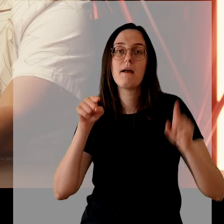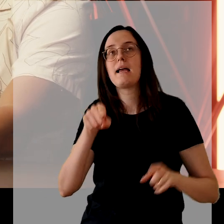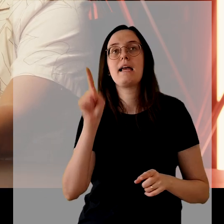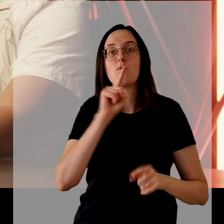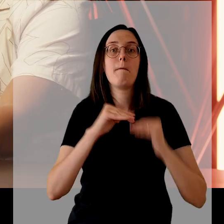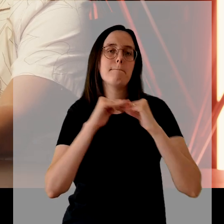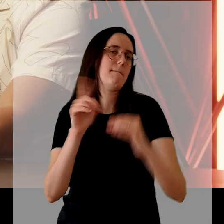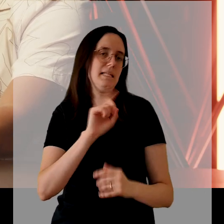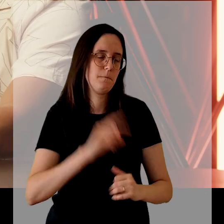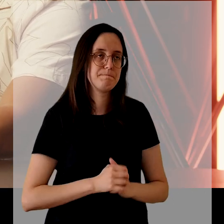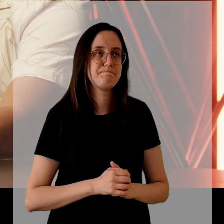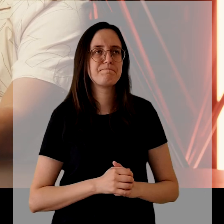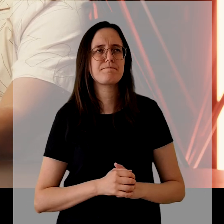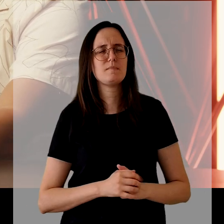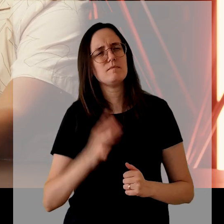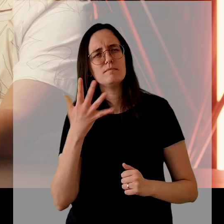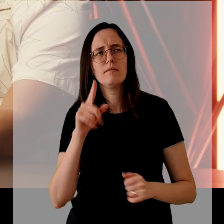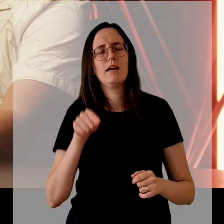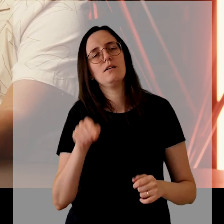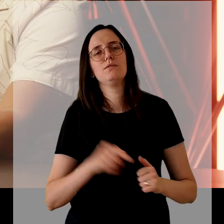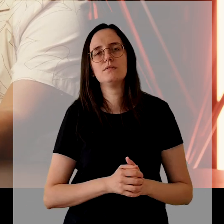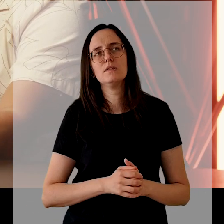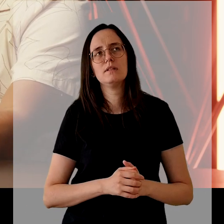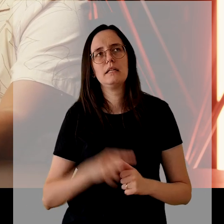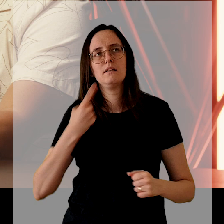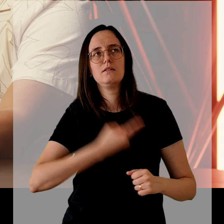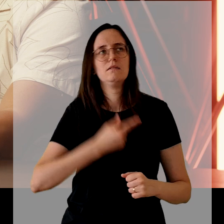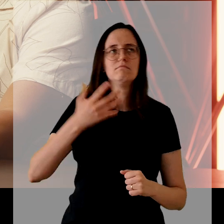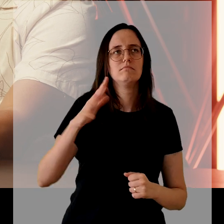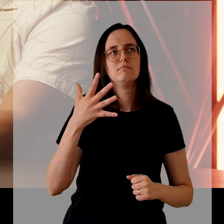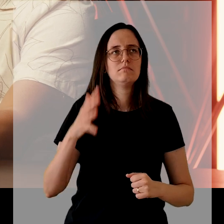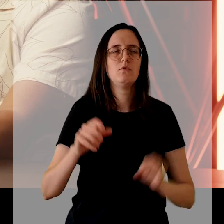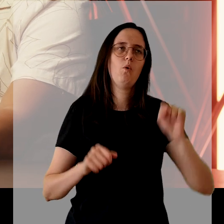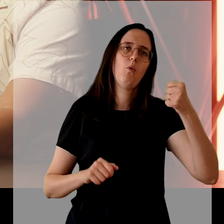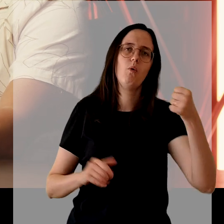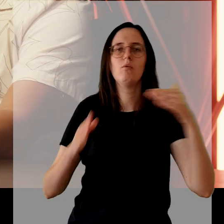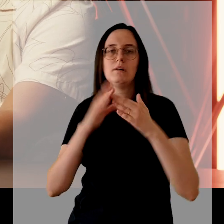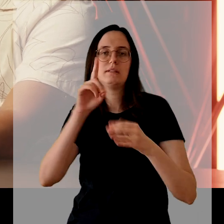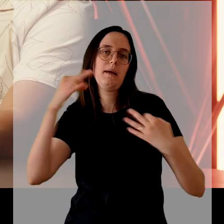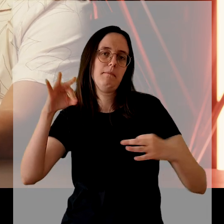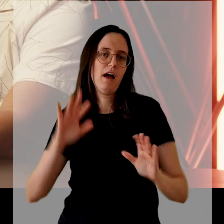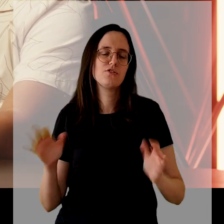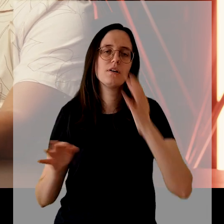mas isso não foi o padrão, né? A média foi mais ou menos essa, assim, a gente fazia normalmente entre 8 e 10 páginas, sabe? Deu